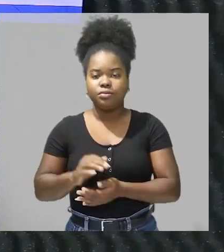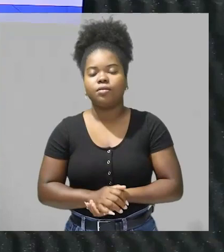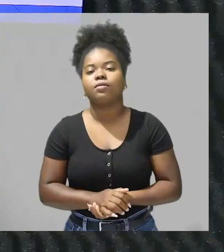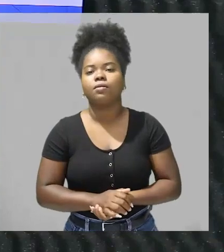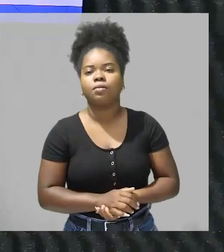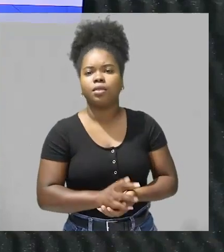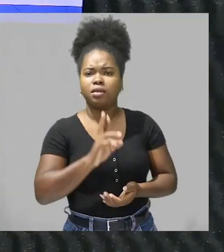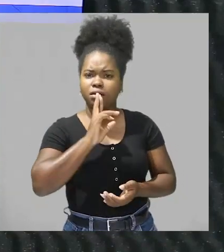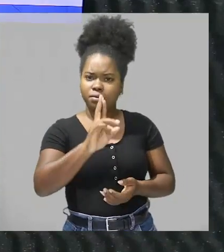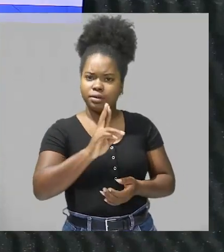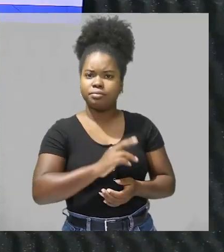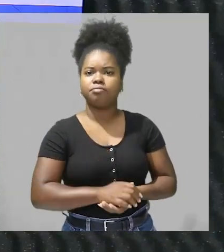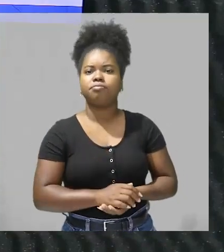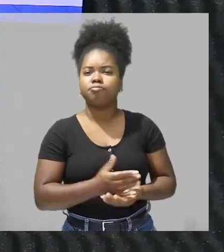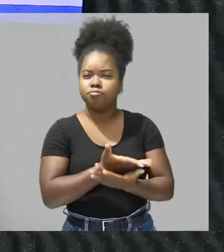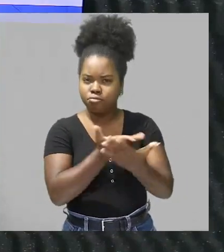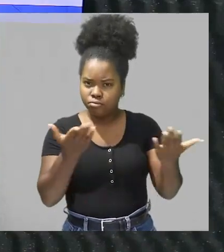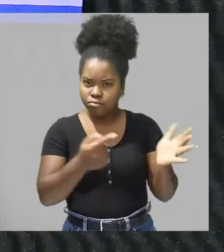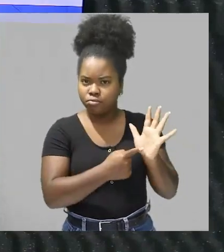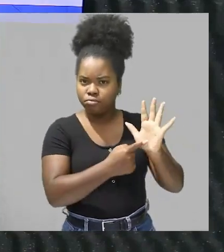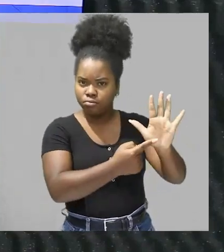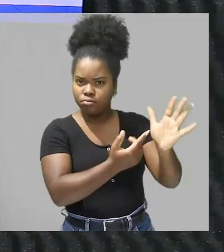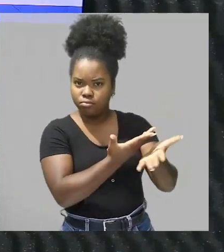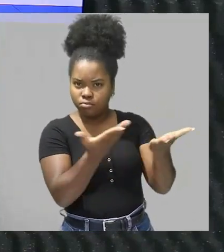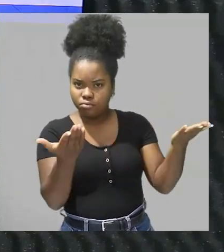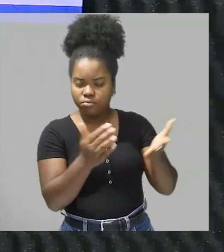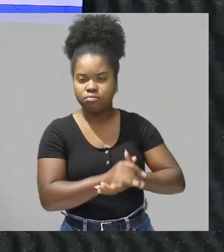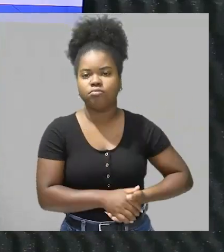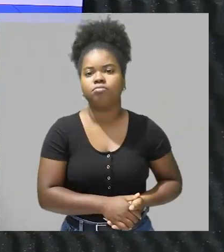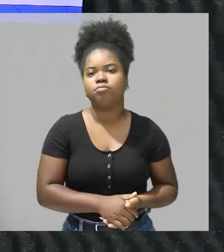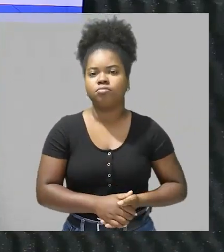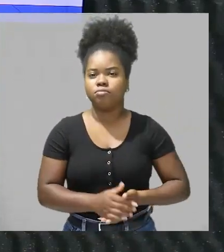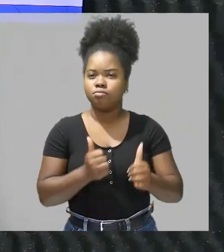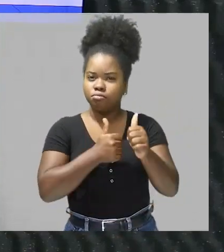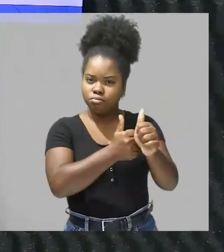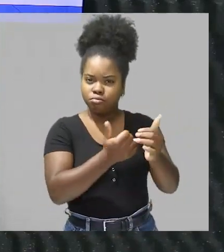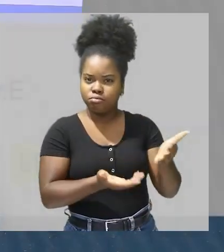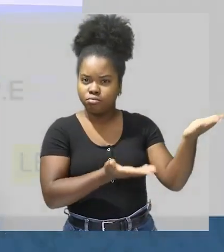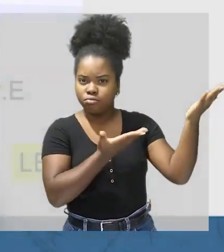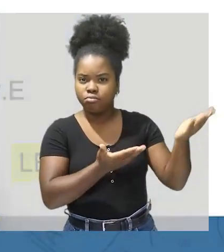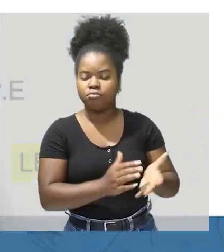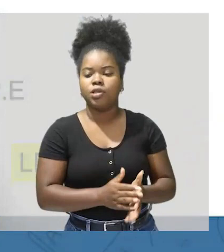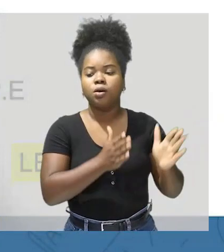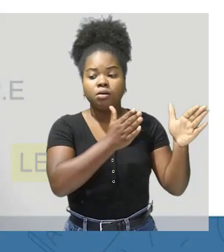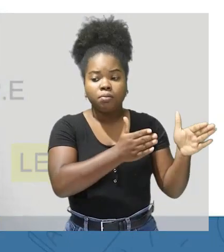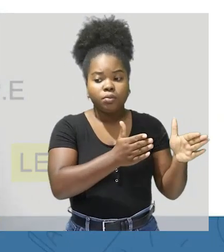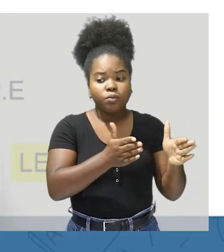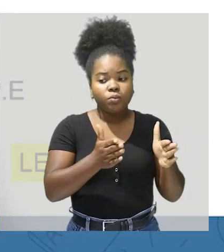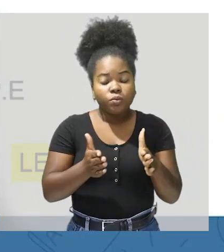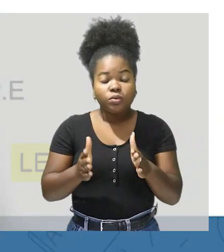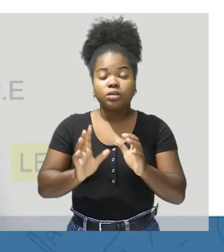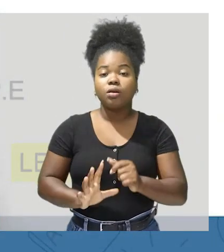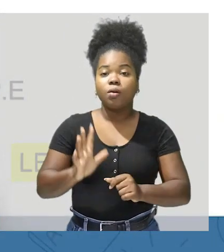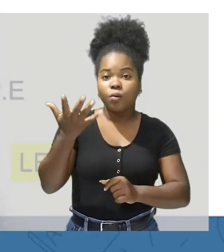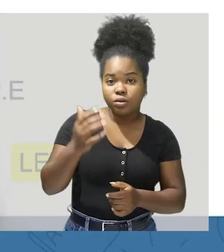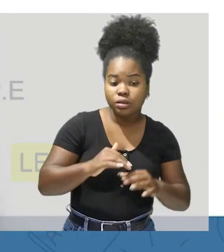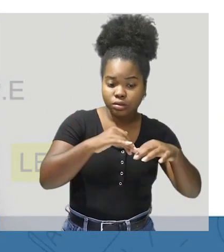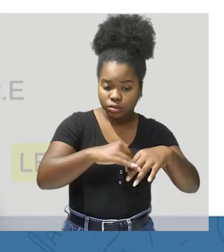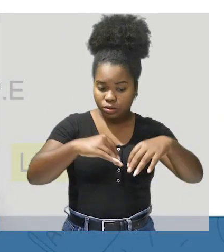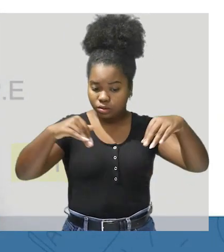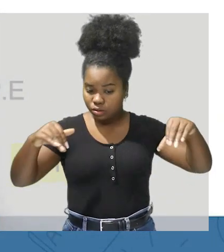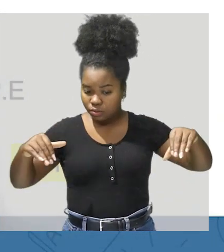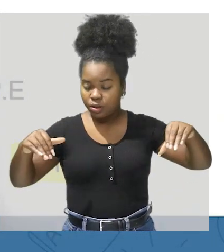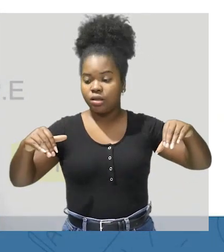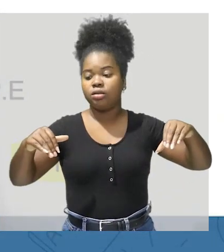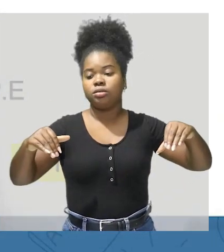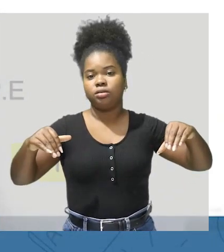de forma bem esquemática turminha eu trouxe aqui né é o processo onde vai acontecer essa separação